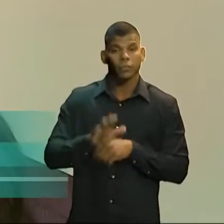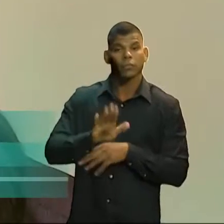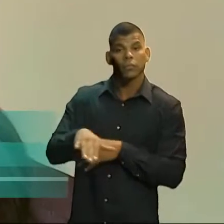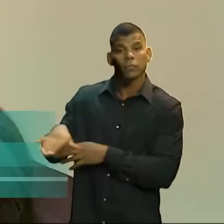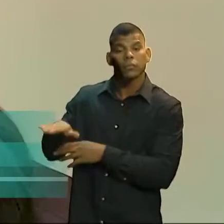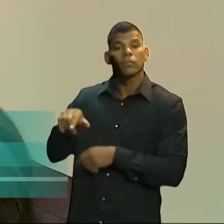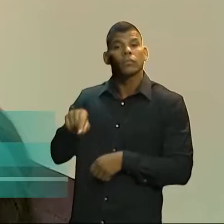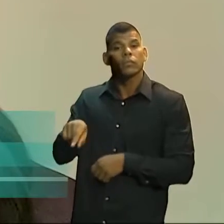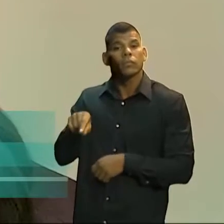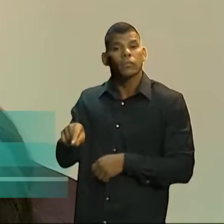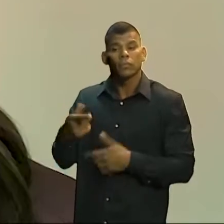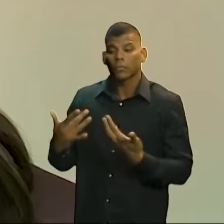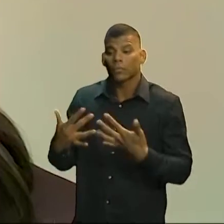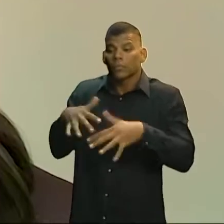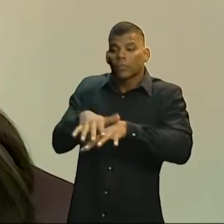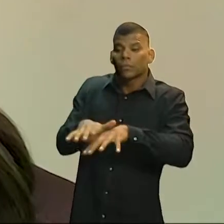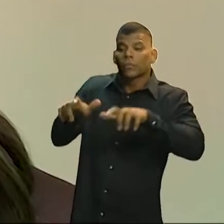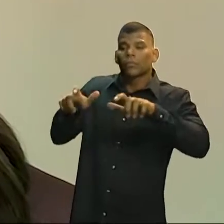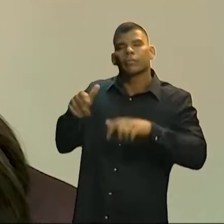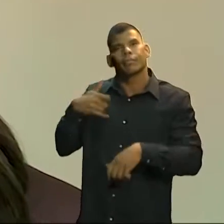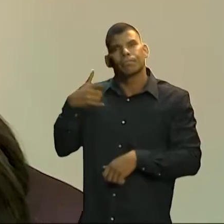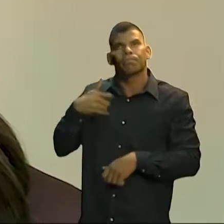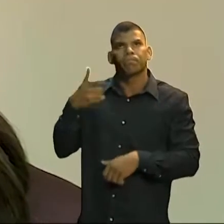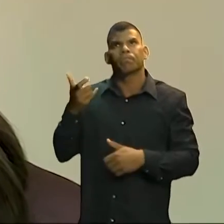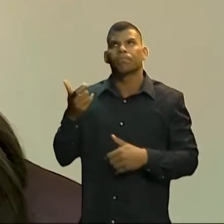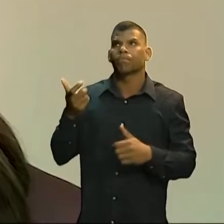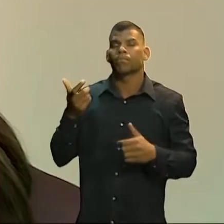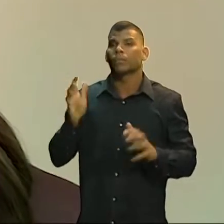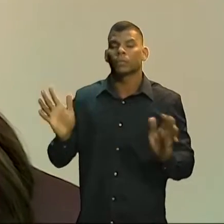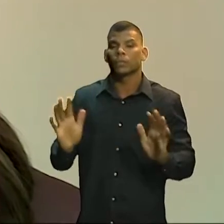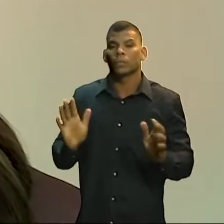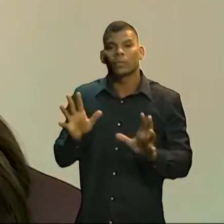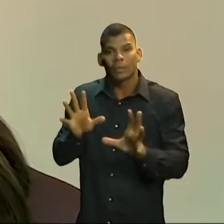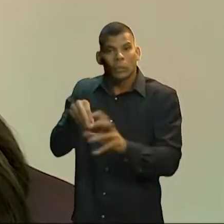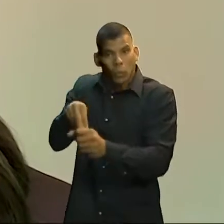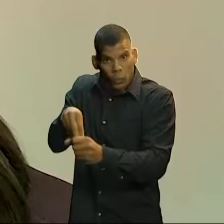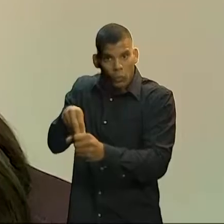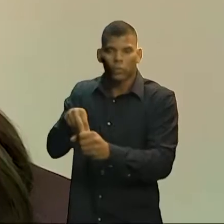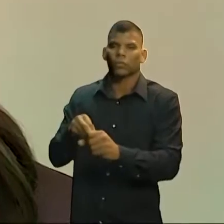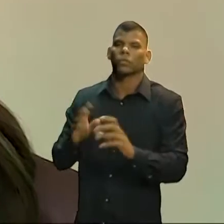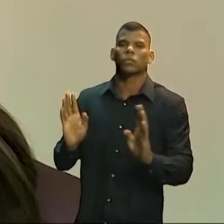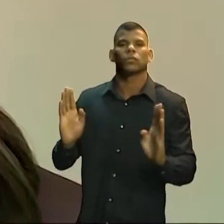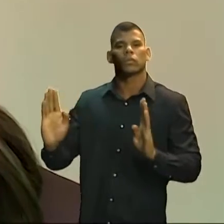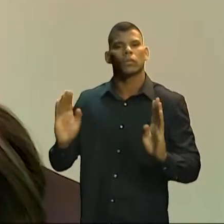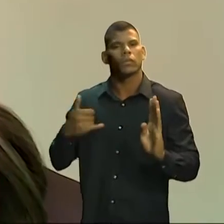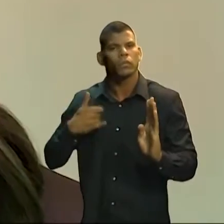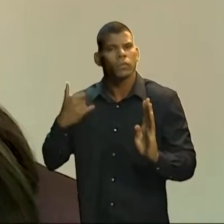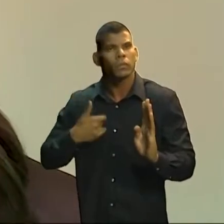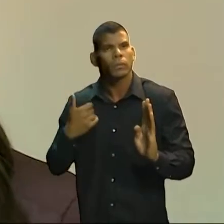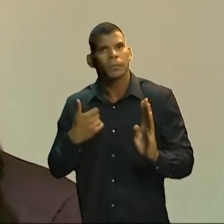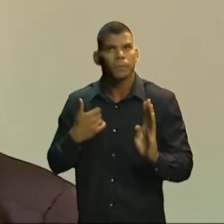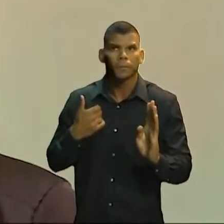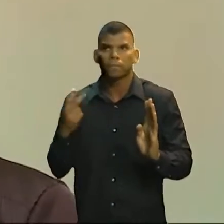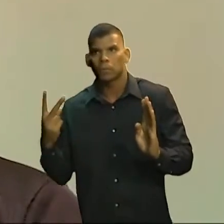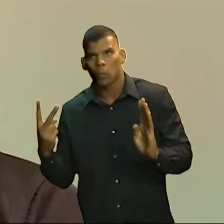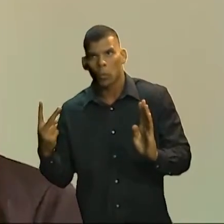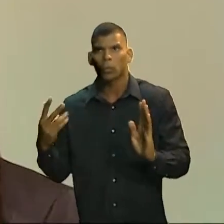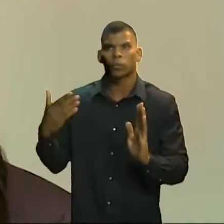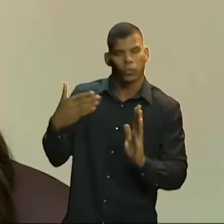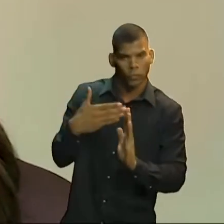adolescente estejam incluídos na faixa etária recomendada e que haja a vacinação específica, é possível sim que